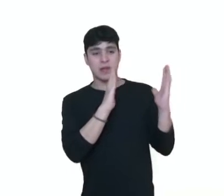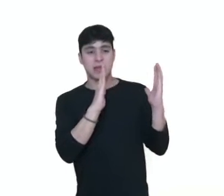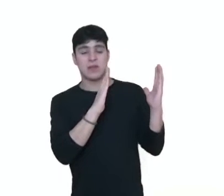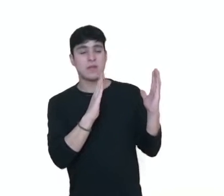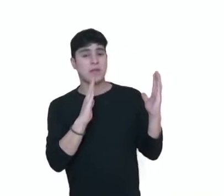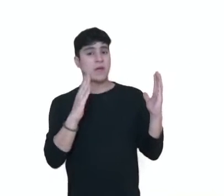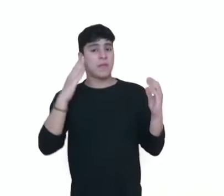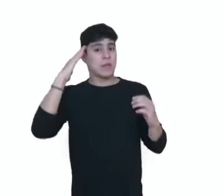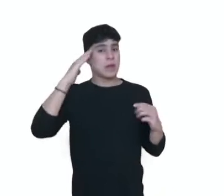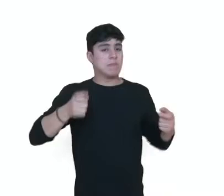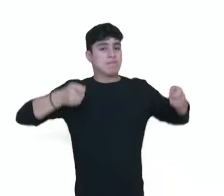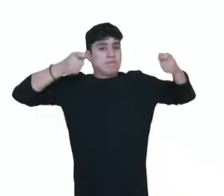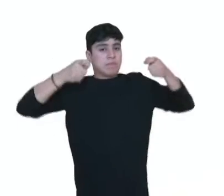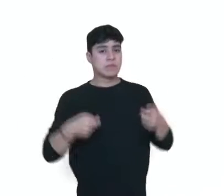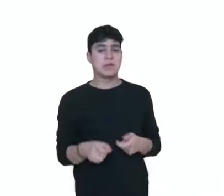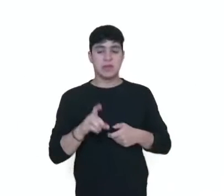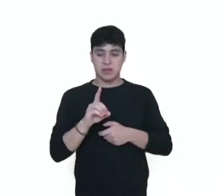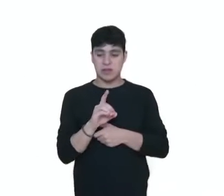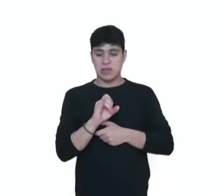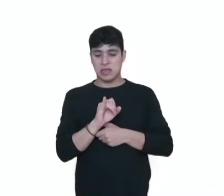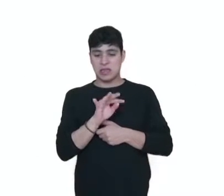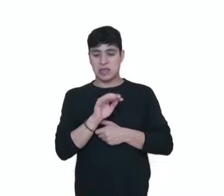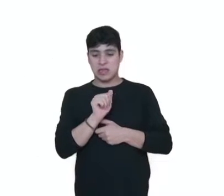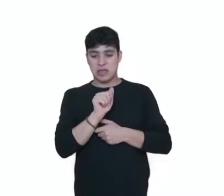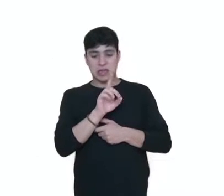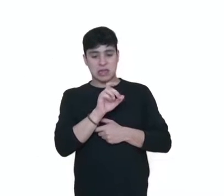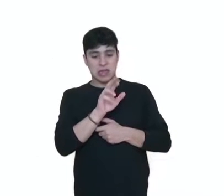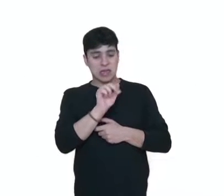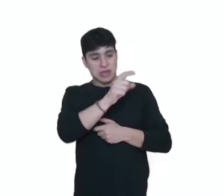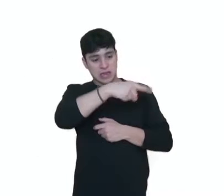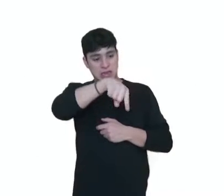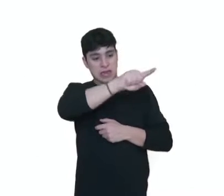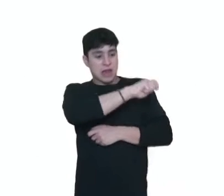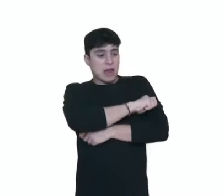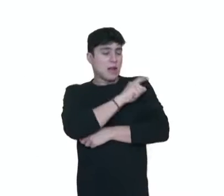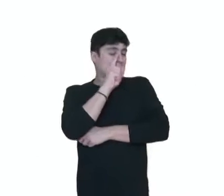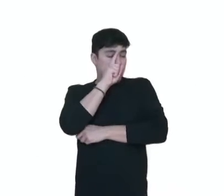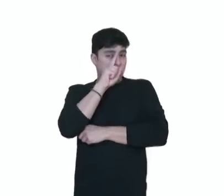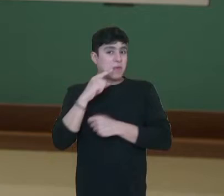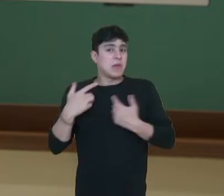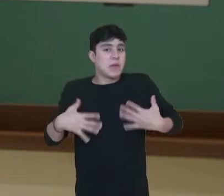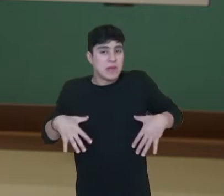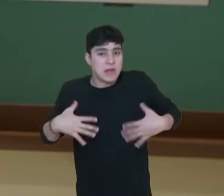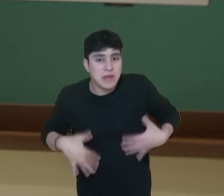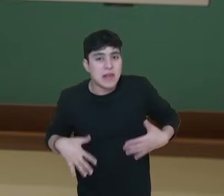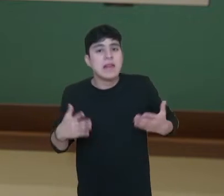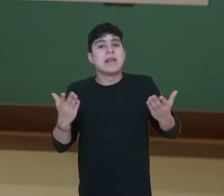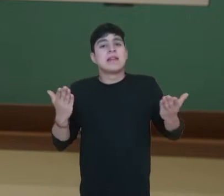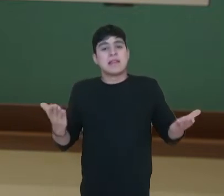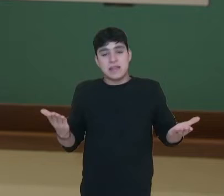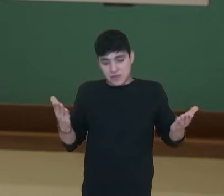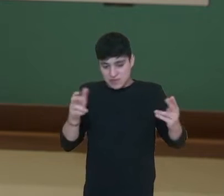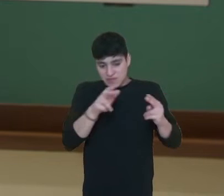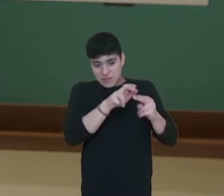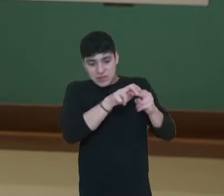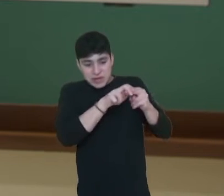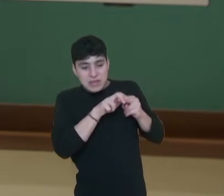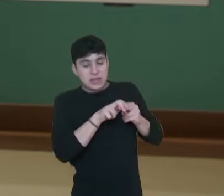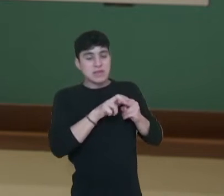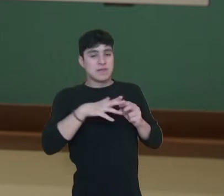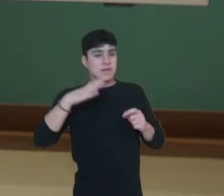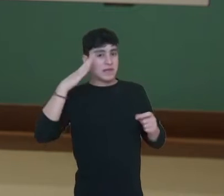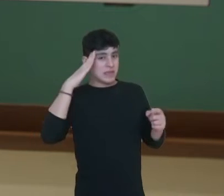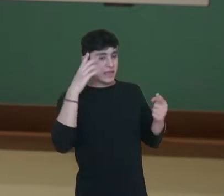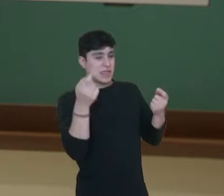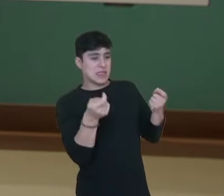militar e obviamente que os estudantes são o maior perigo. E aí, então tivemos esse controle na hora do